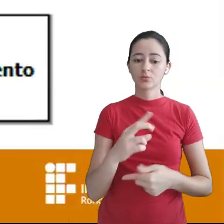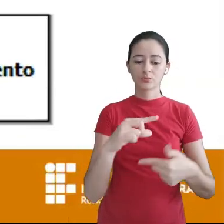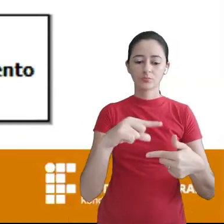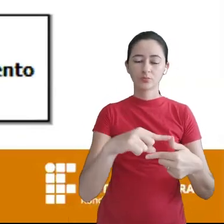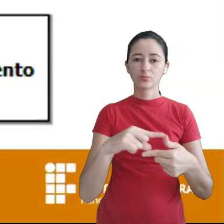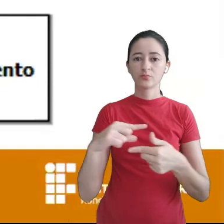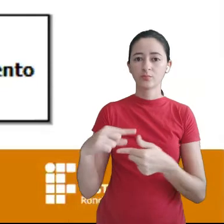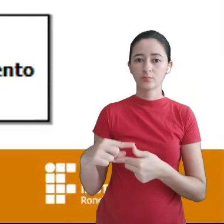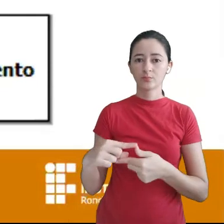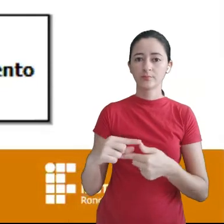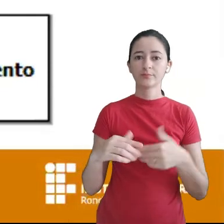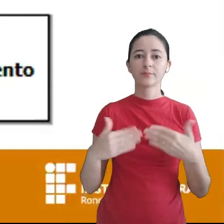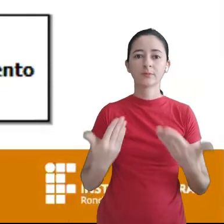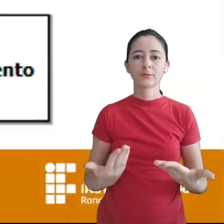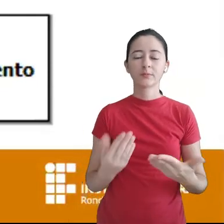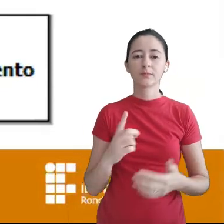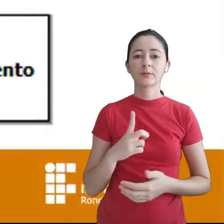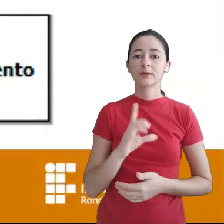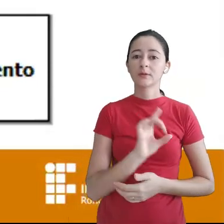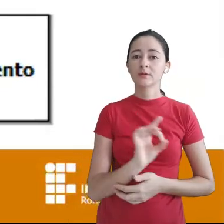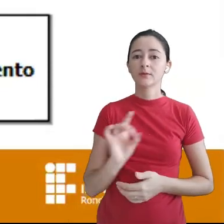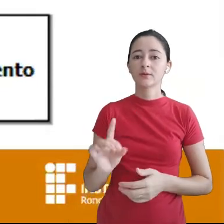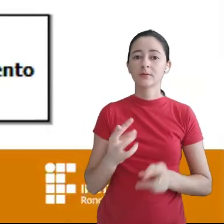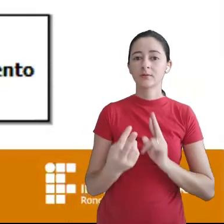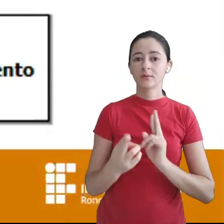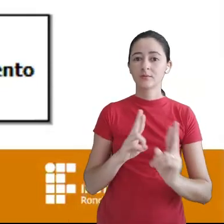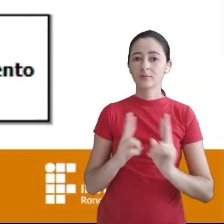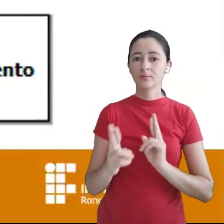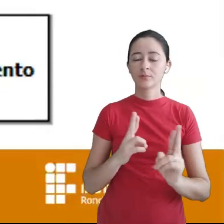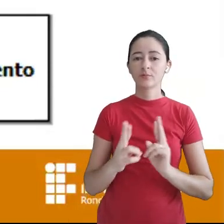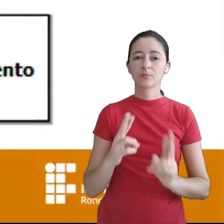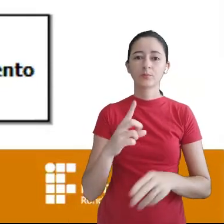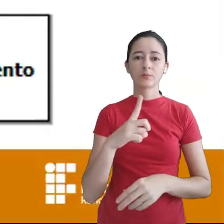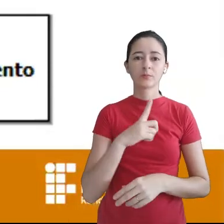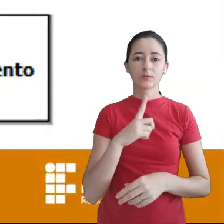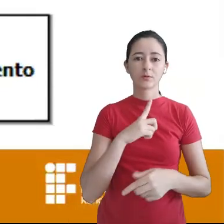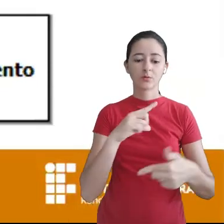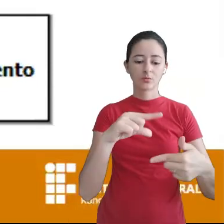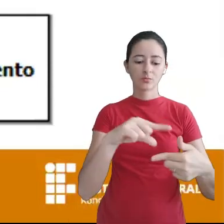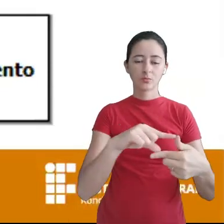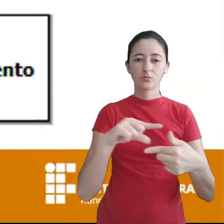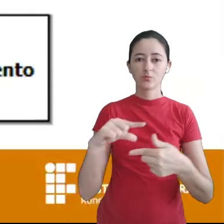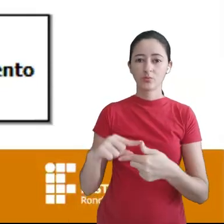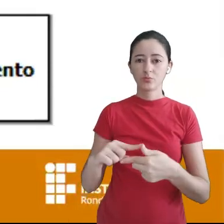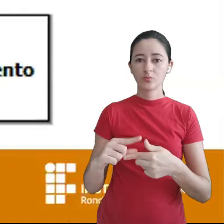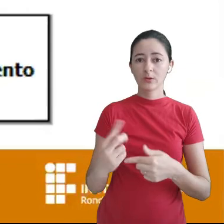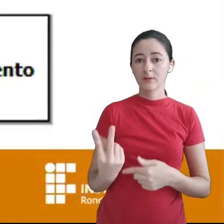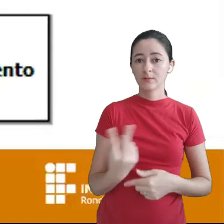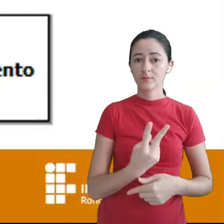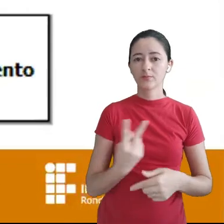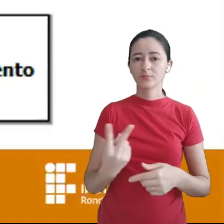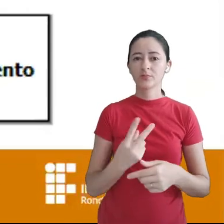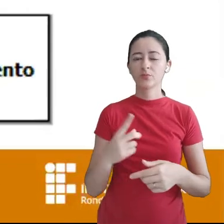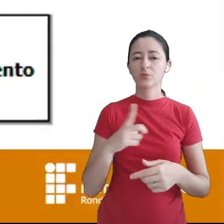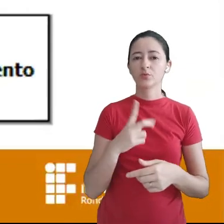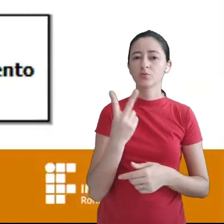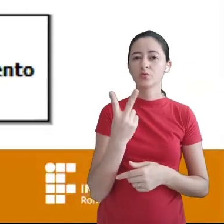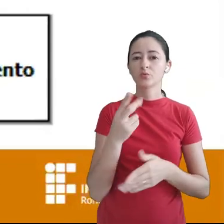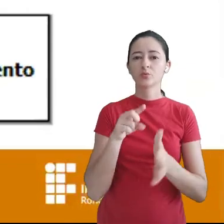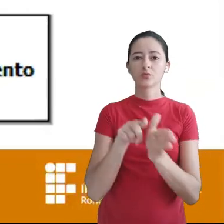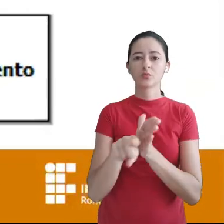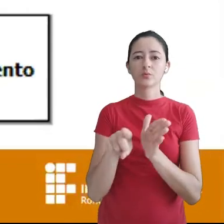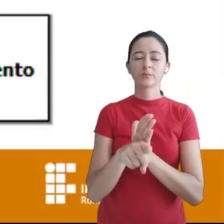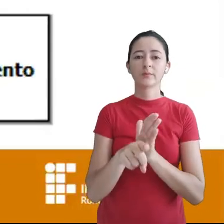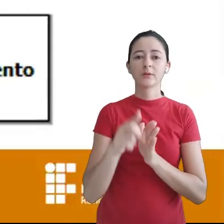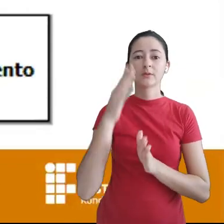No relacionamento entre duas tabelas. Então, para cada relacionamento, então aqui eu tenho um relacionamento entre